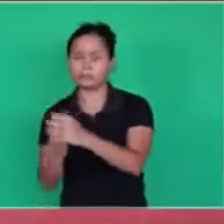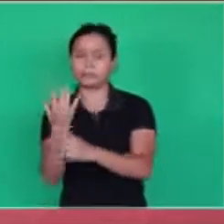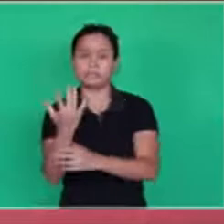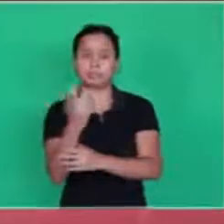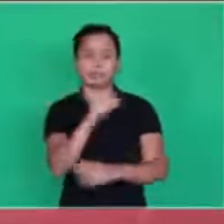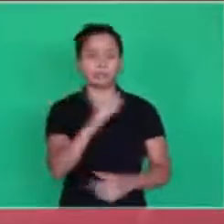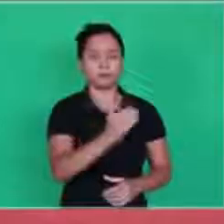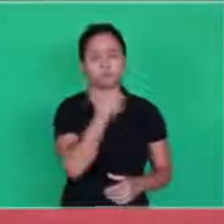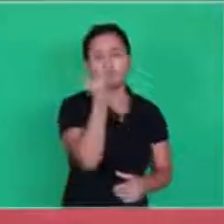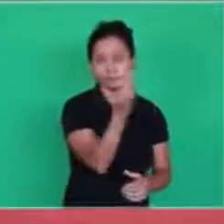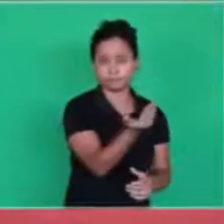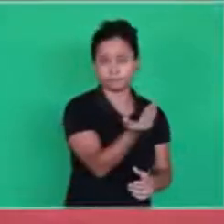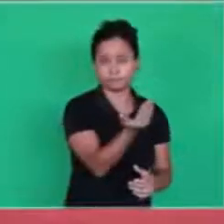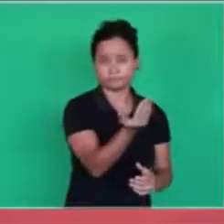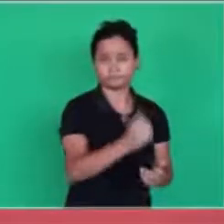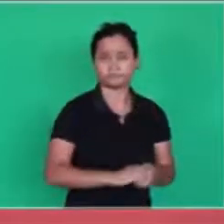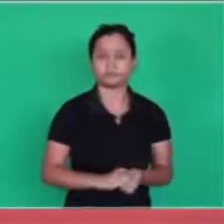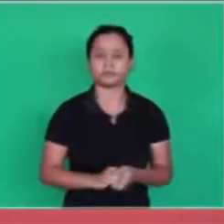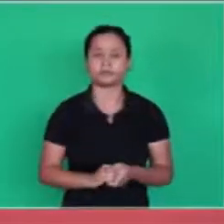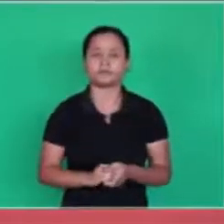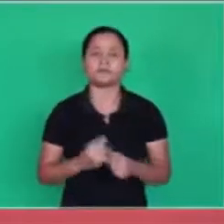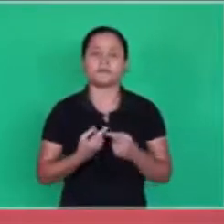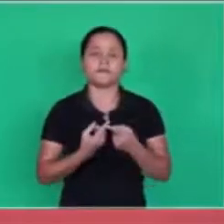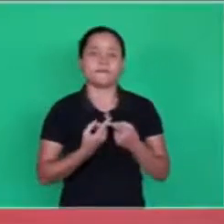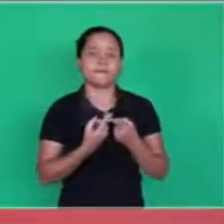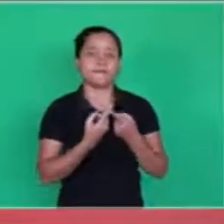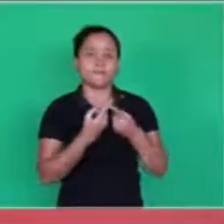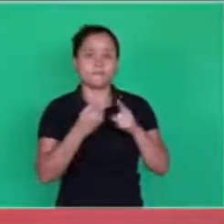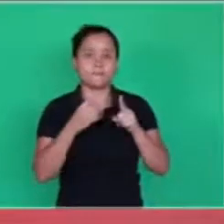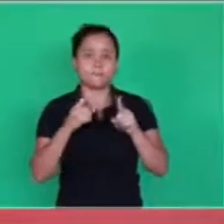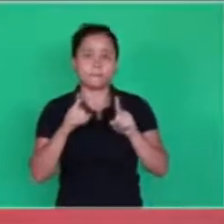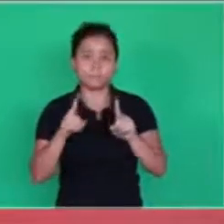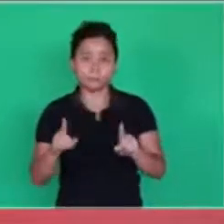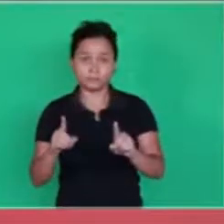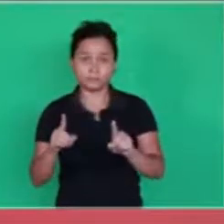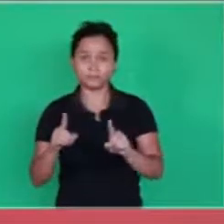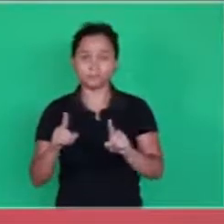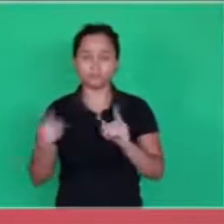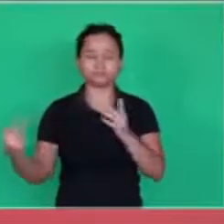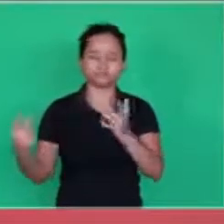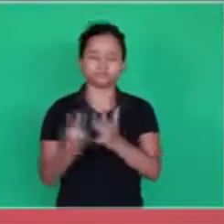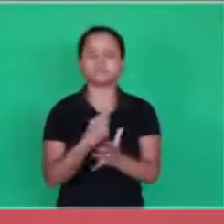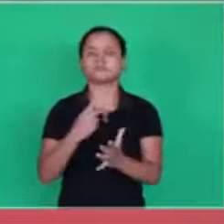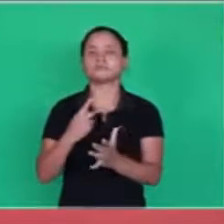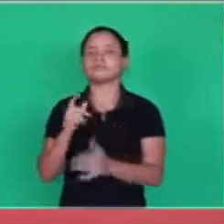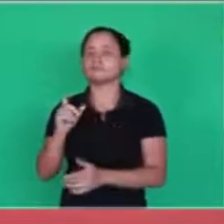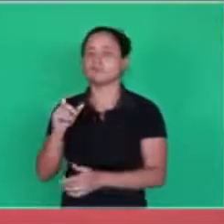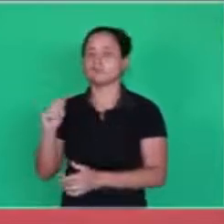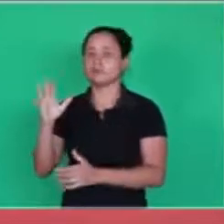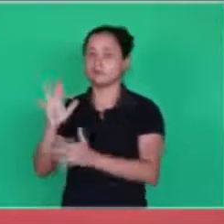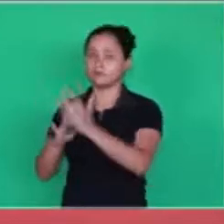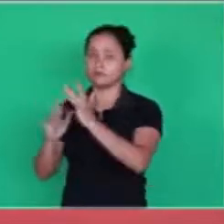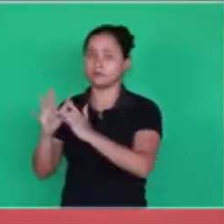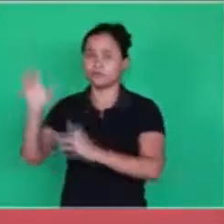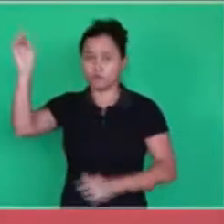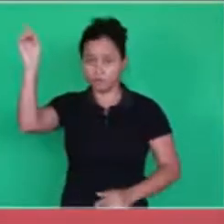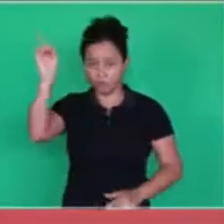com ele? Ele morreu para esta vida, para esse mundo, ele veio ao mundo... Morreu para esse e ressuscitou para esse